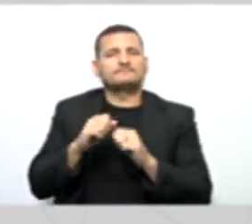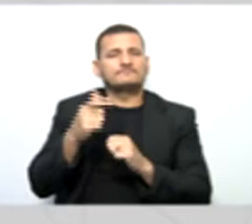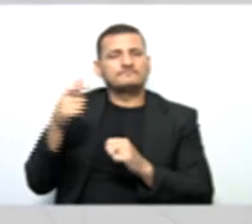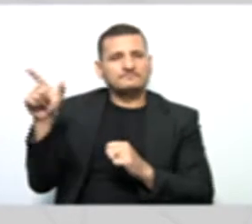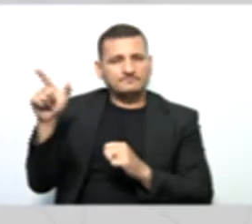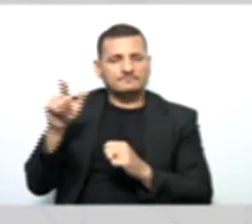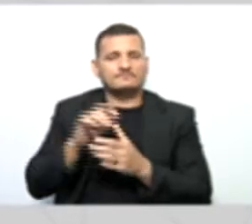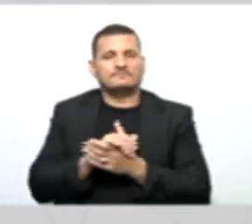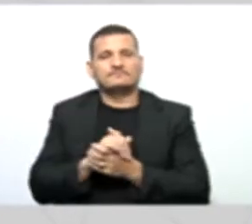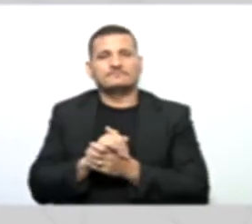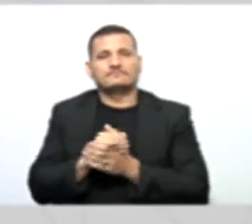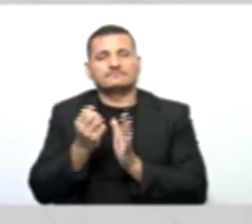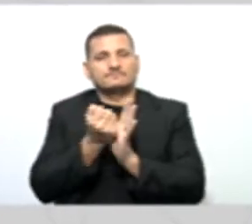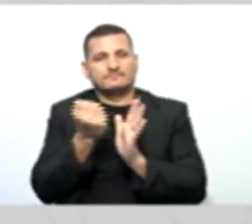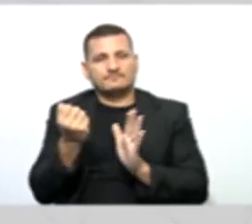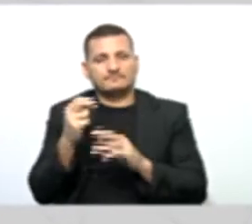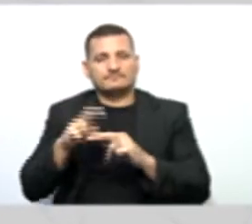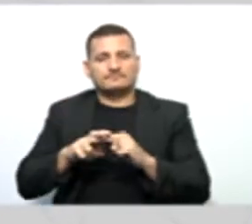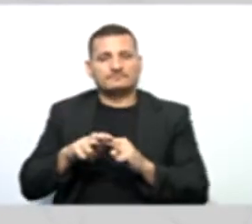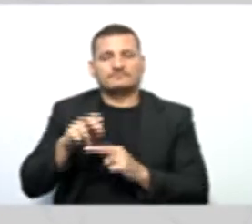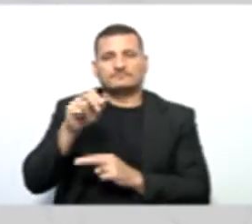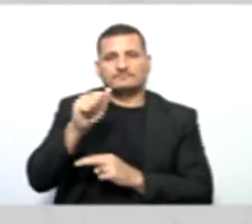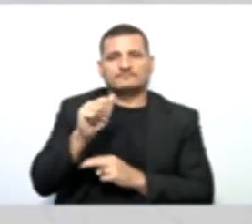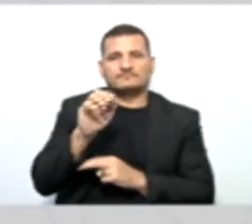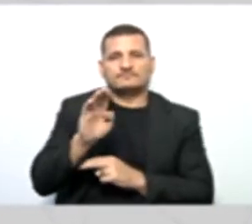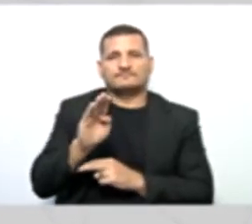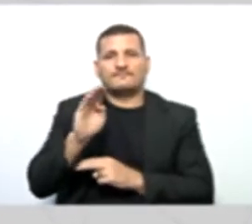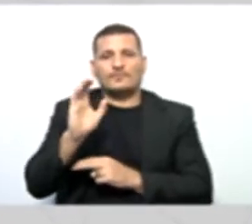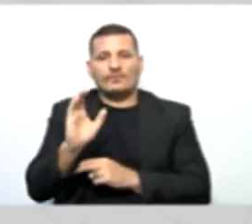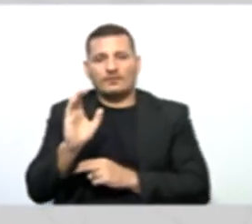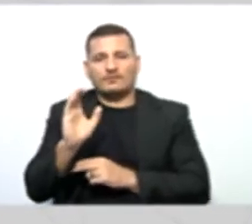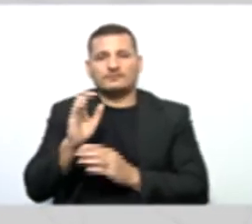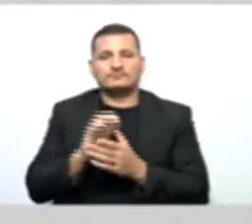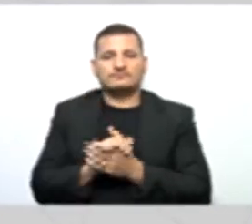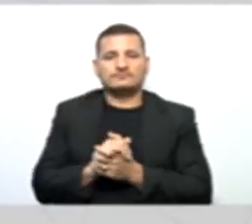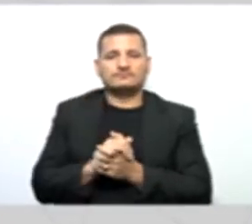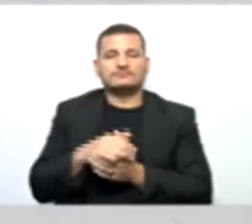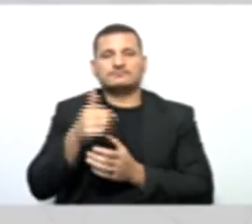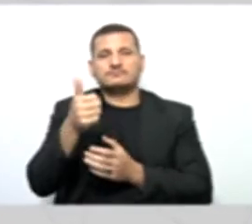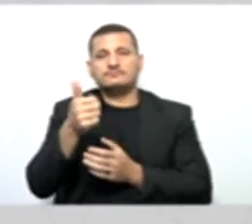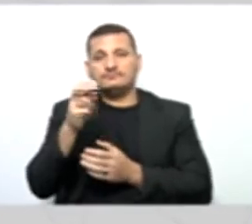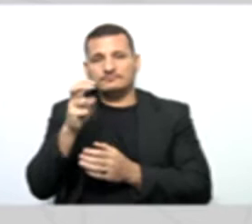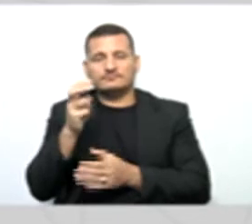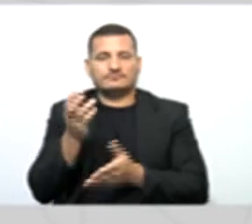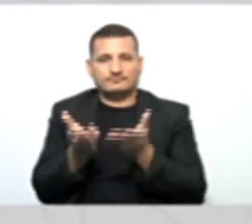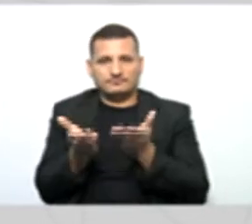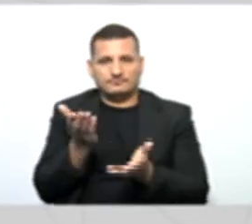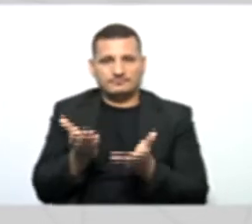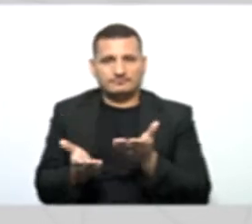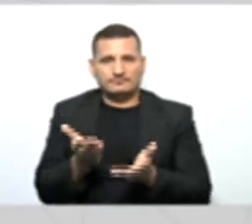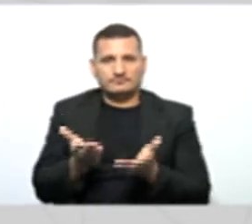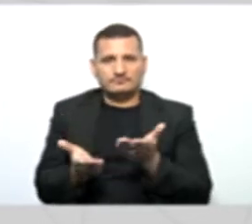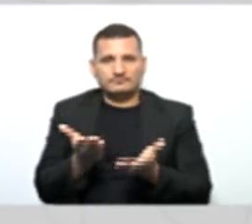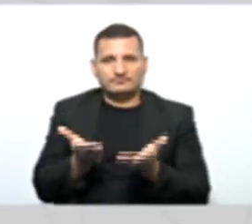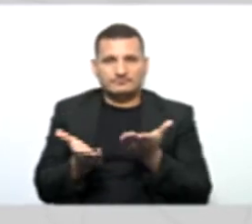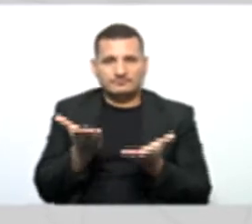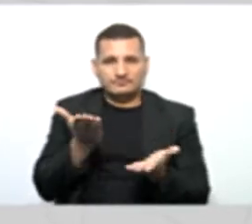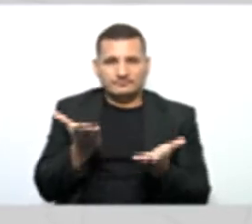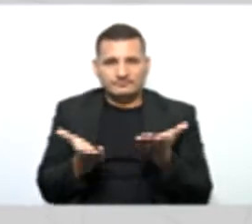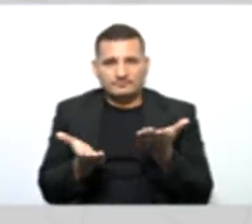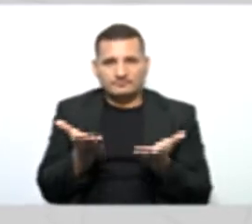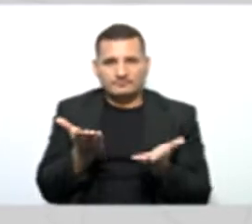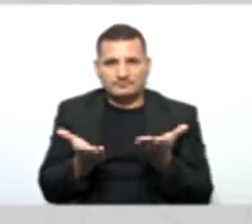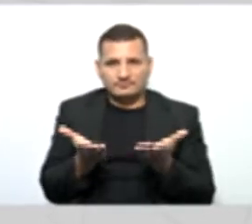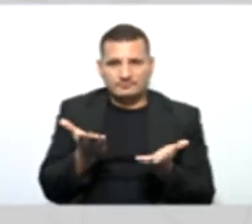marca ABC, que pesava 15 quilos, que pesaria 15 quilos, teria o preço